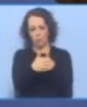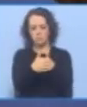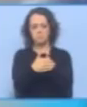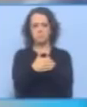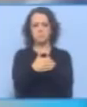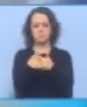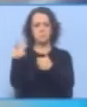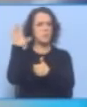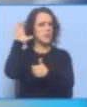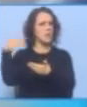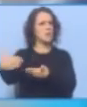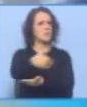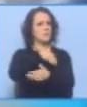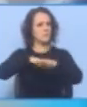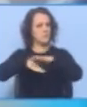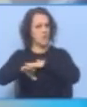sociedade